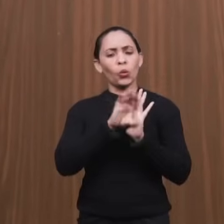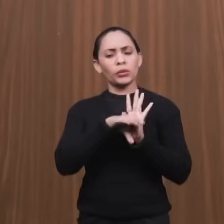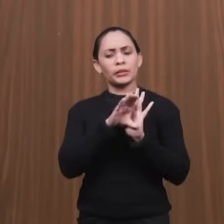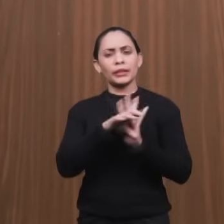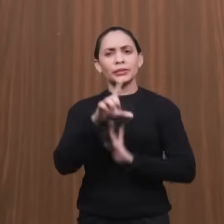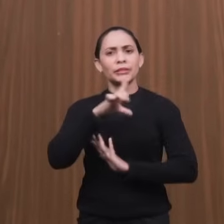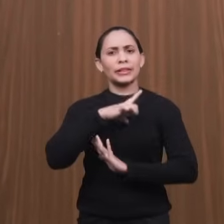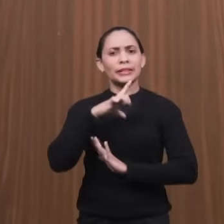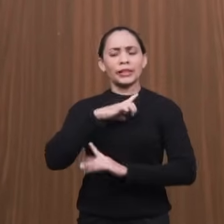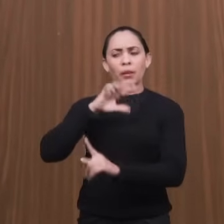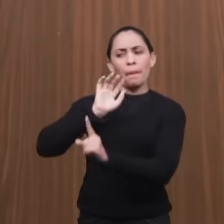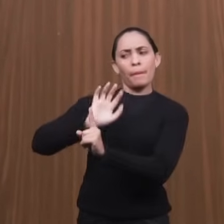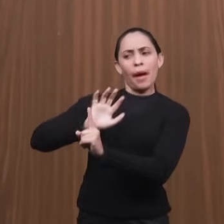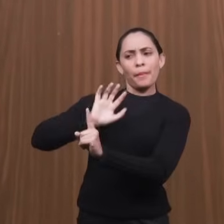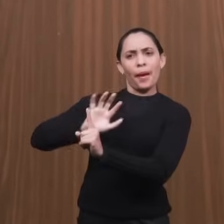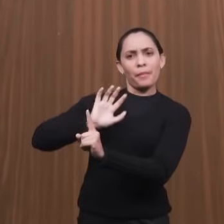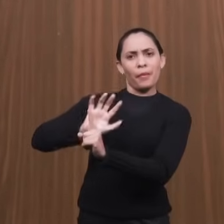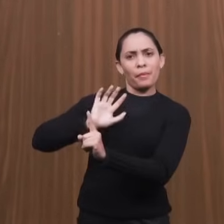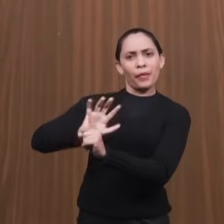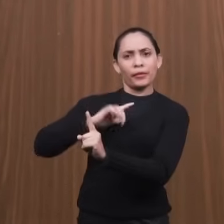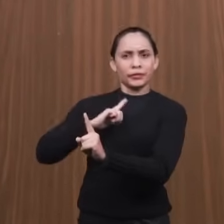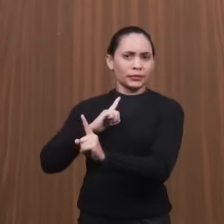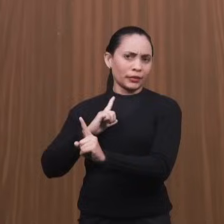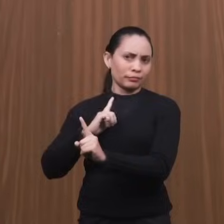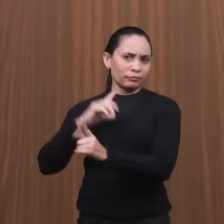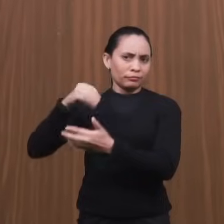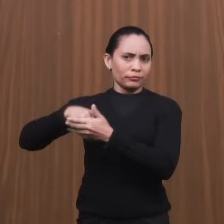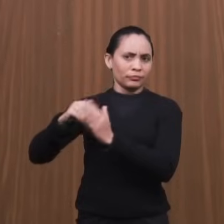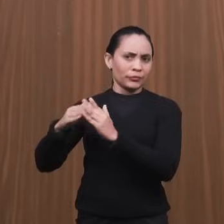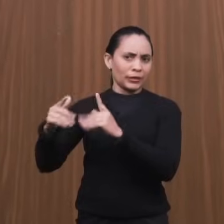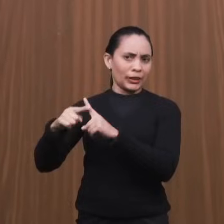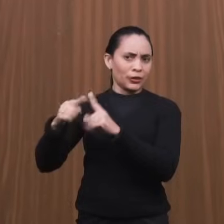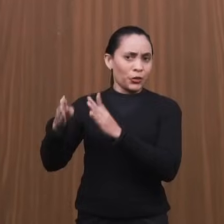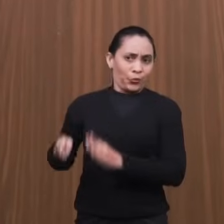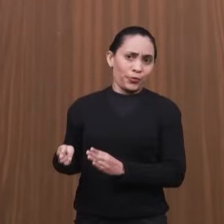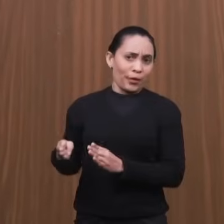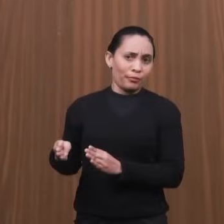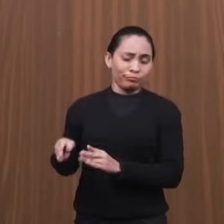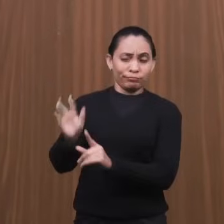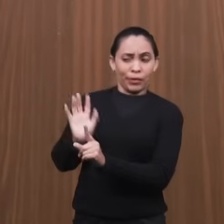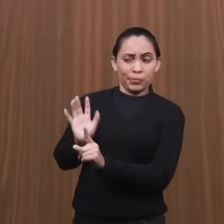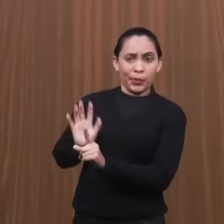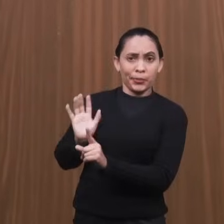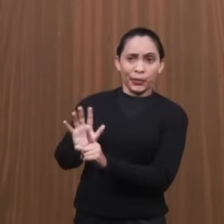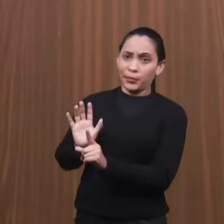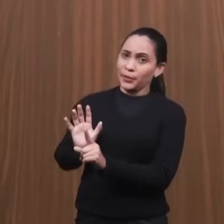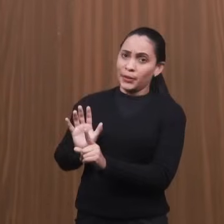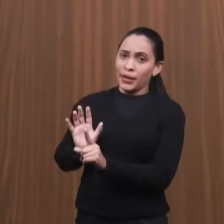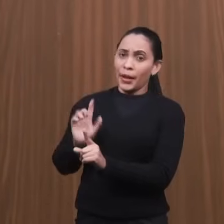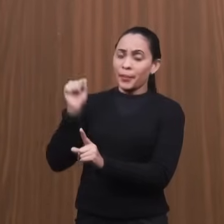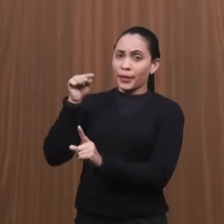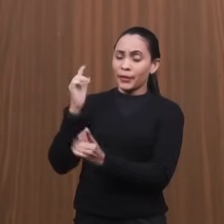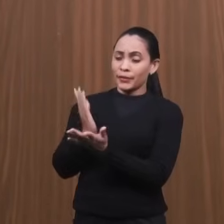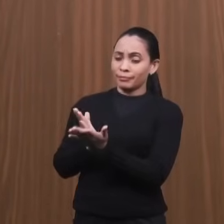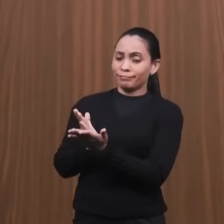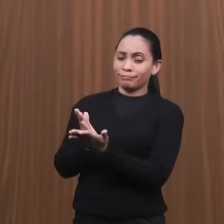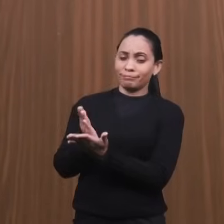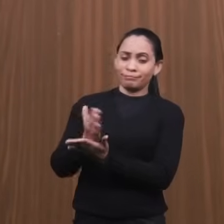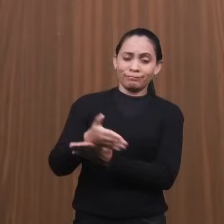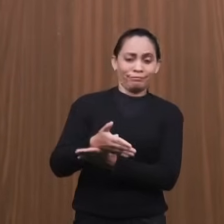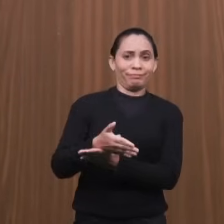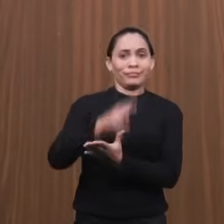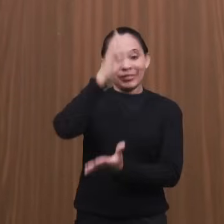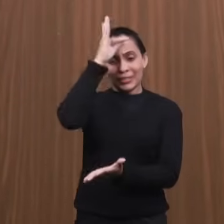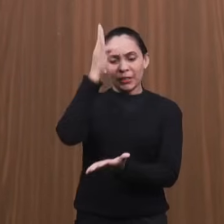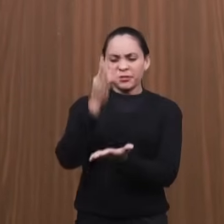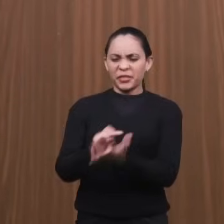ser introduzidos na vida da igreja. Conceitos para desviar o homem da sua